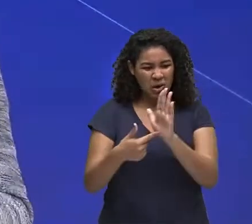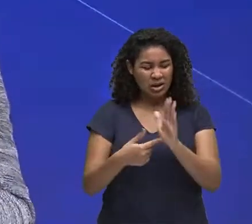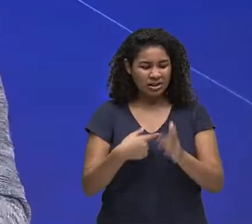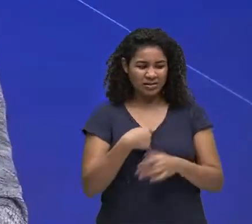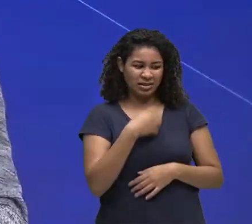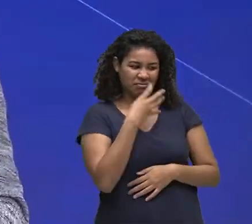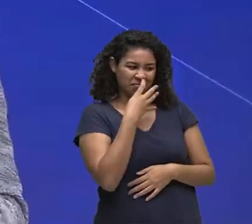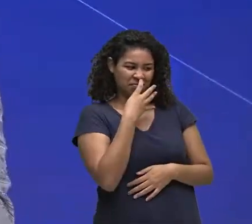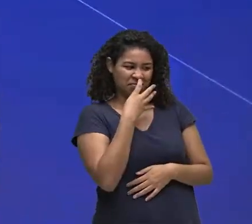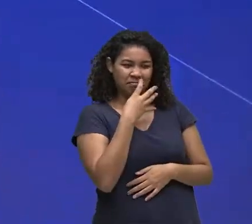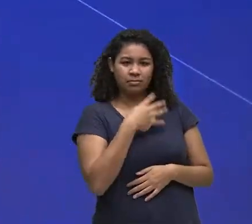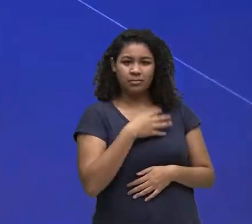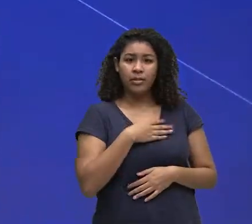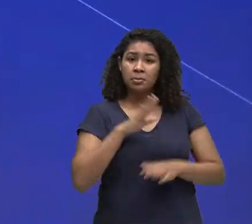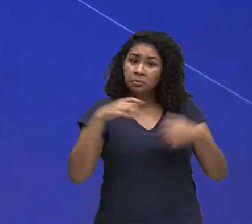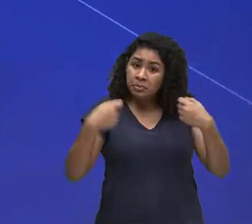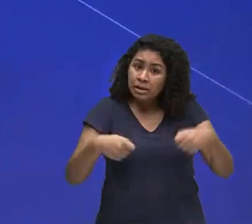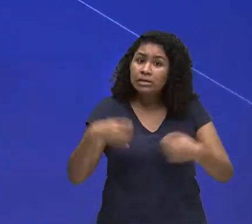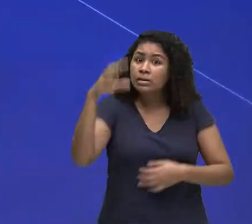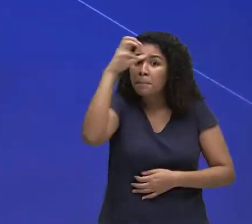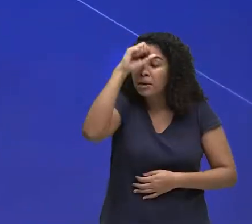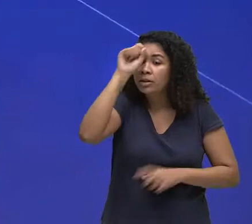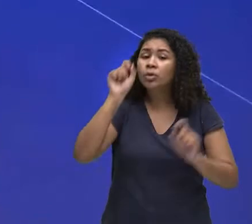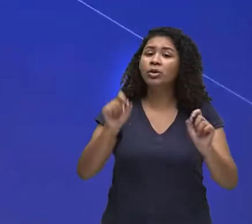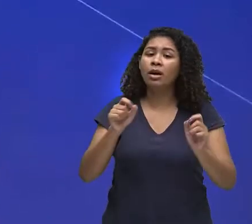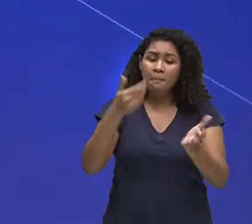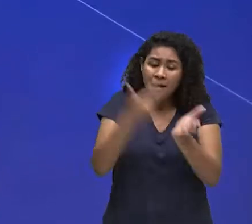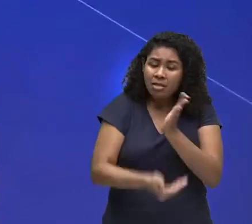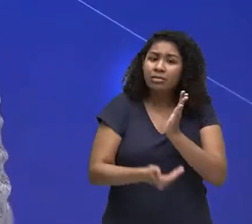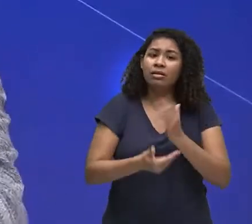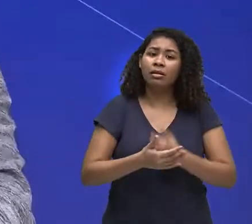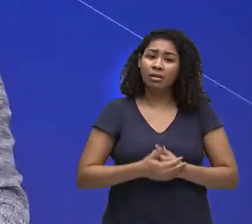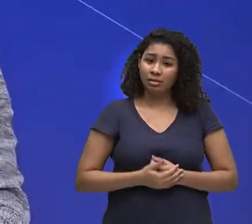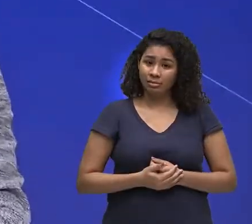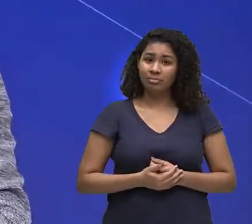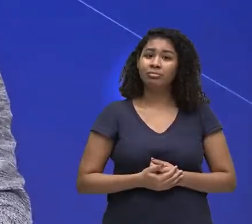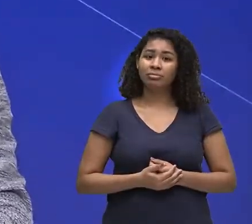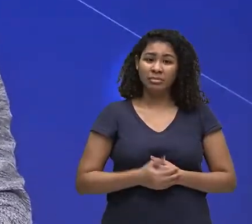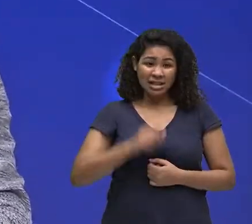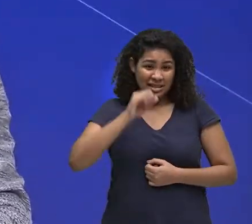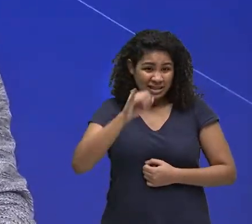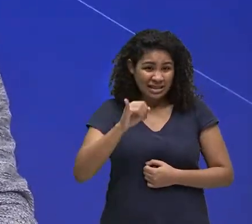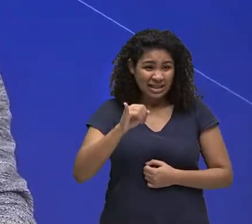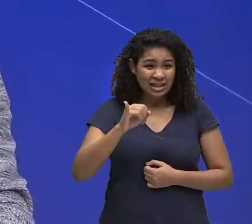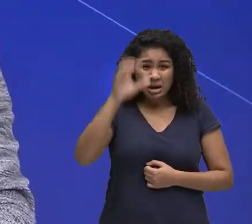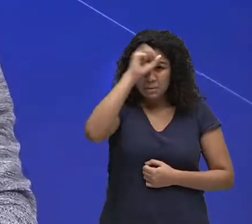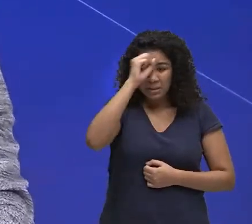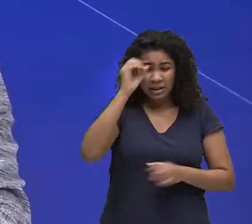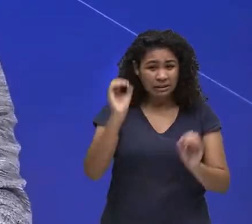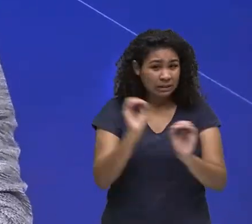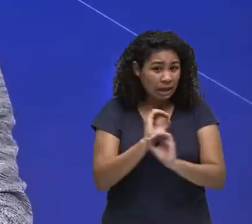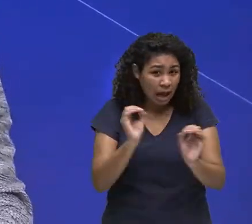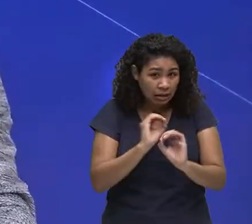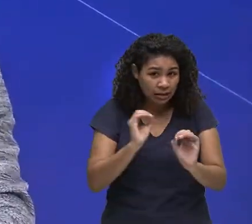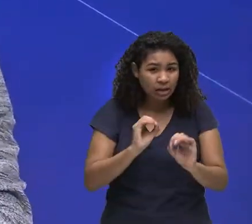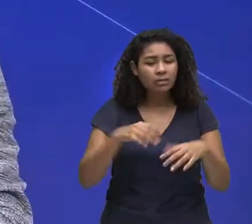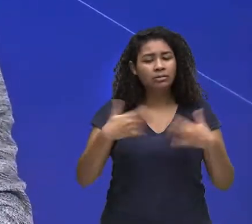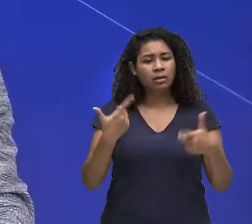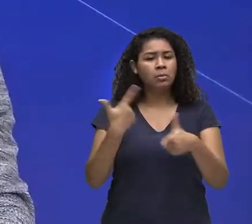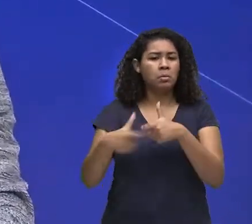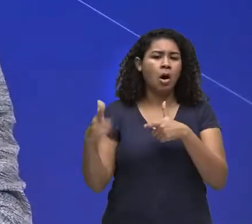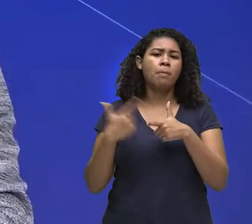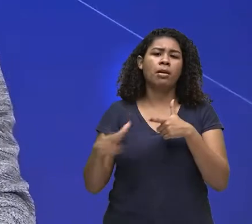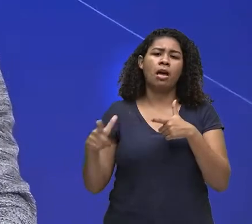a gente vai ter sérios problemas de convivência, sérios problemas de relações.